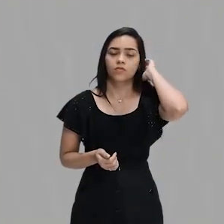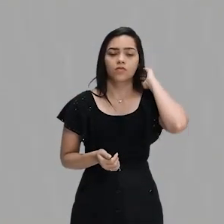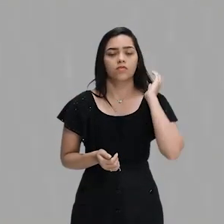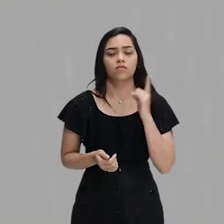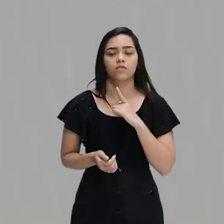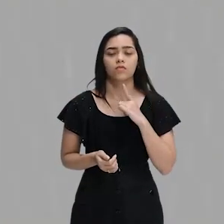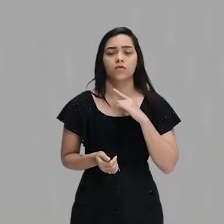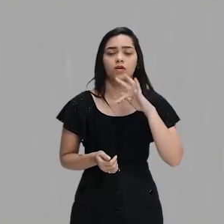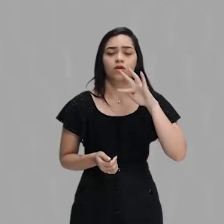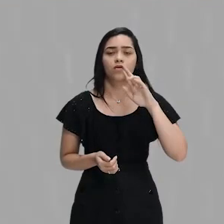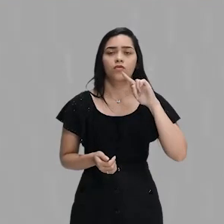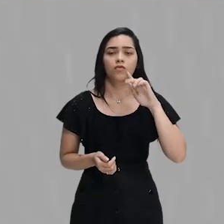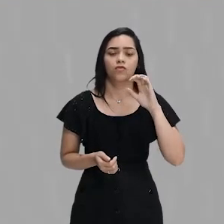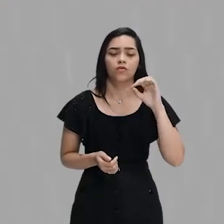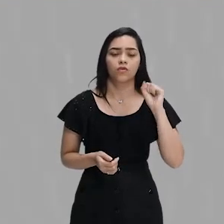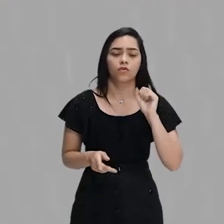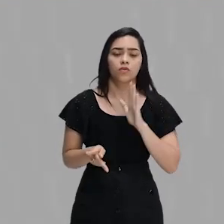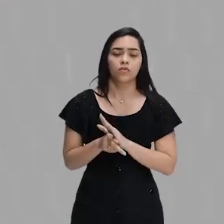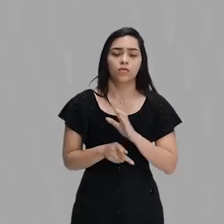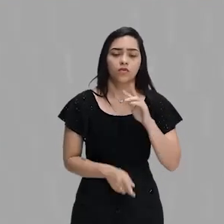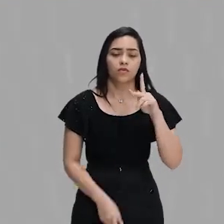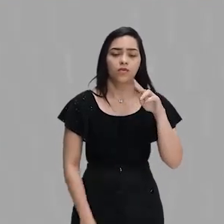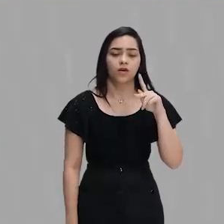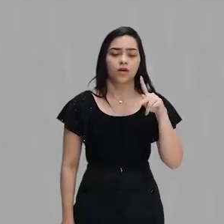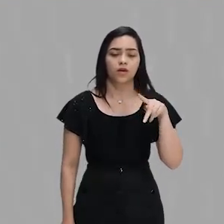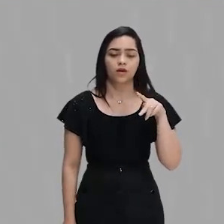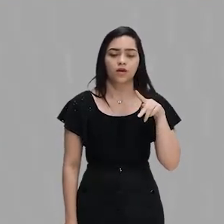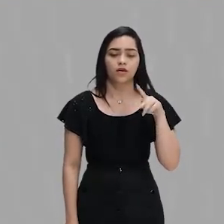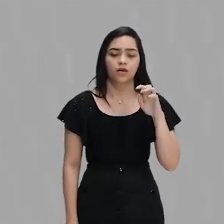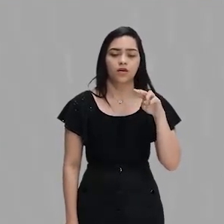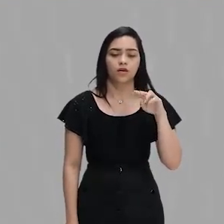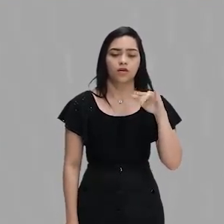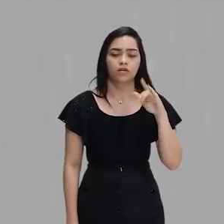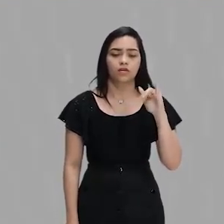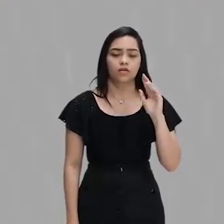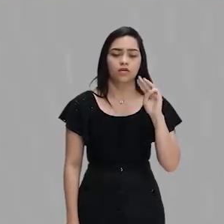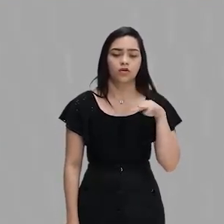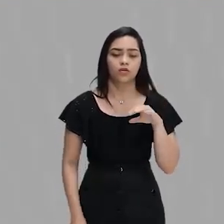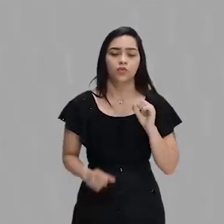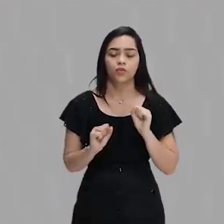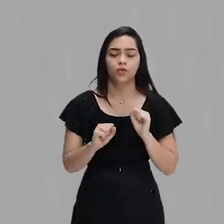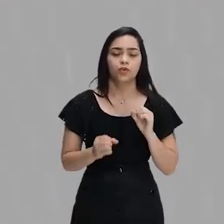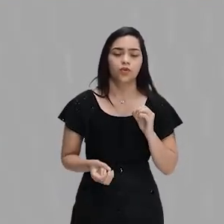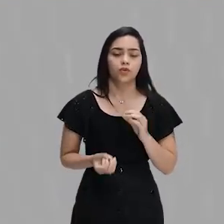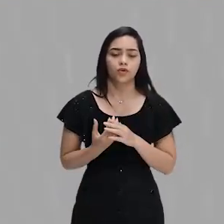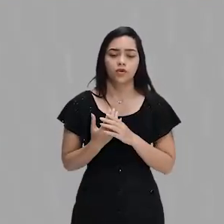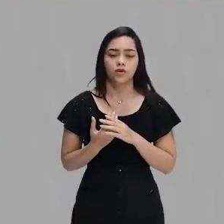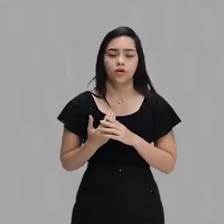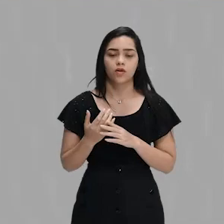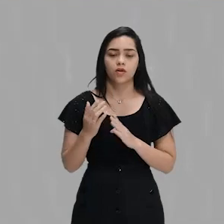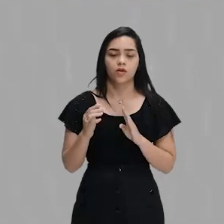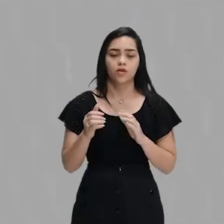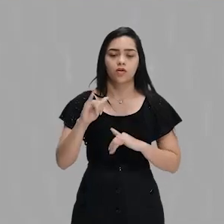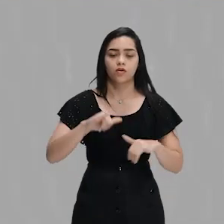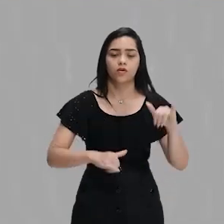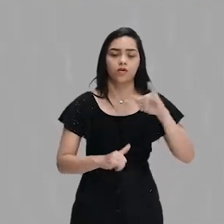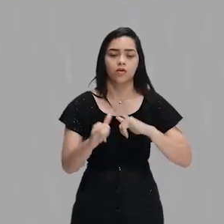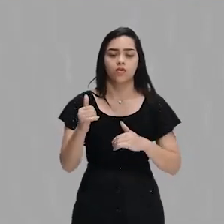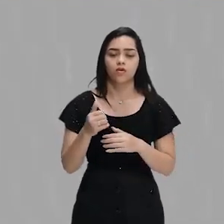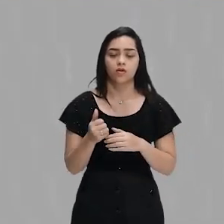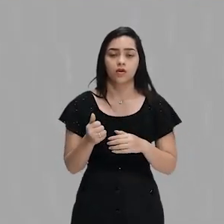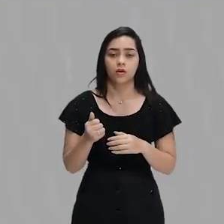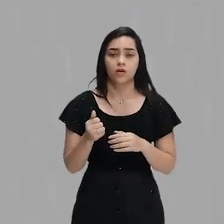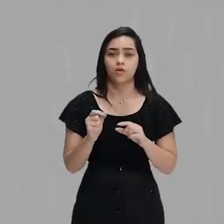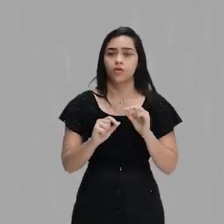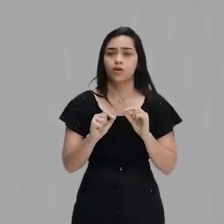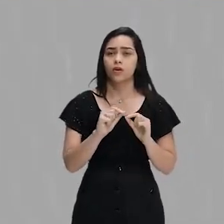de fungos do gênero Penicillium. Esses fungos eles podem produzir uma substância química que mata bactérias ao redor